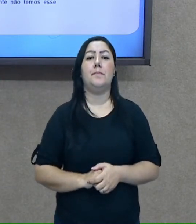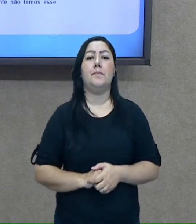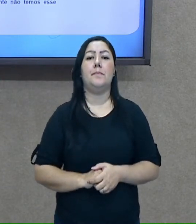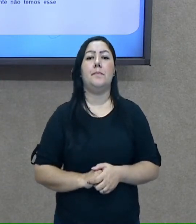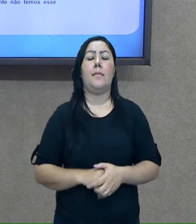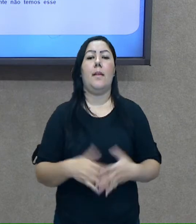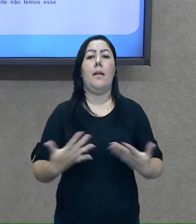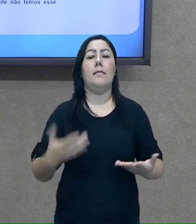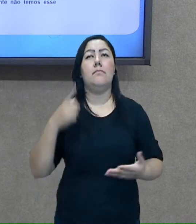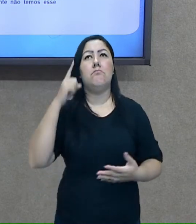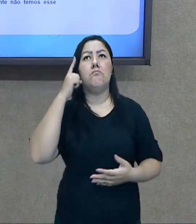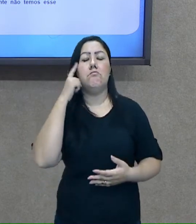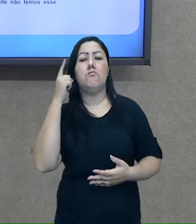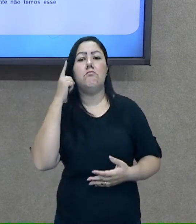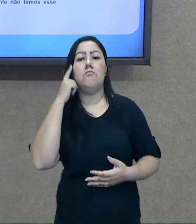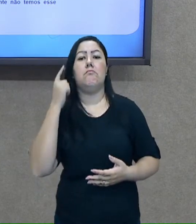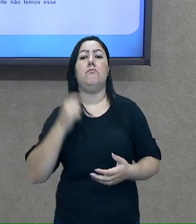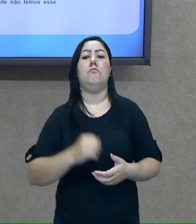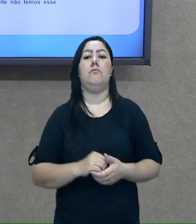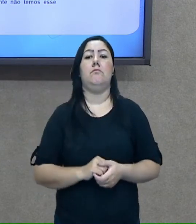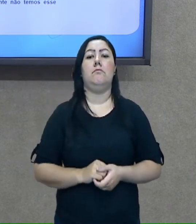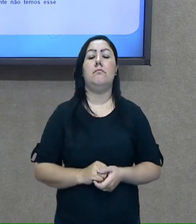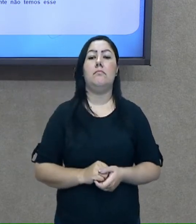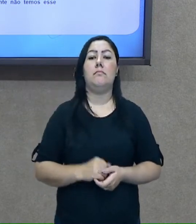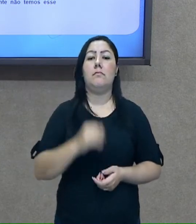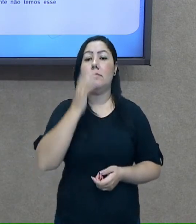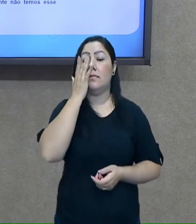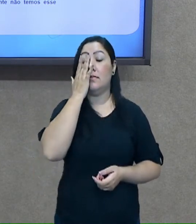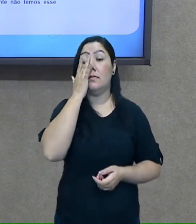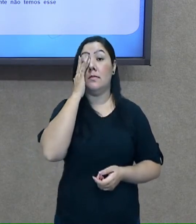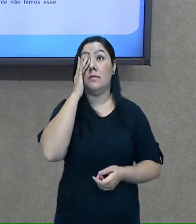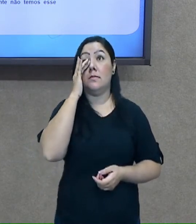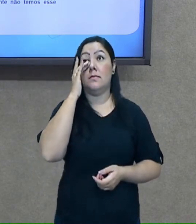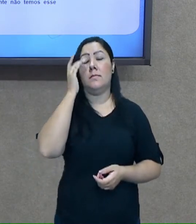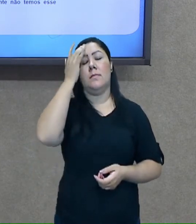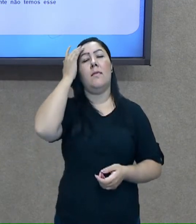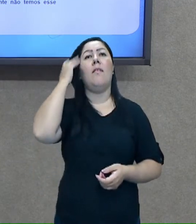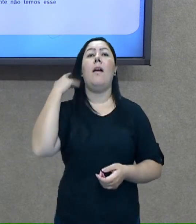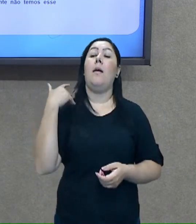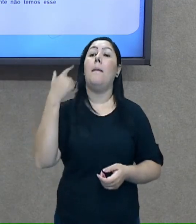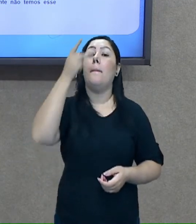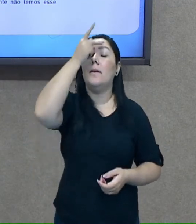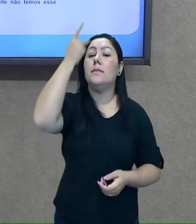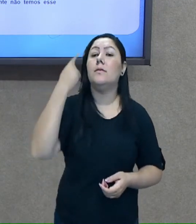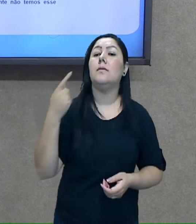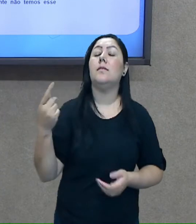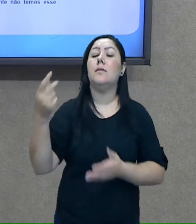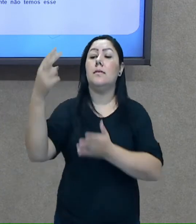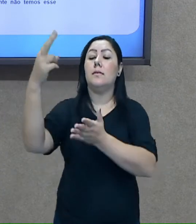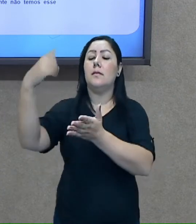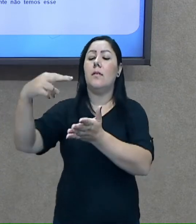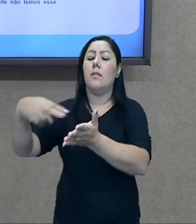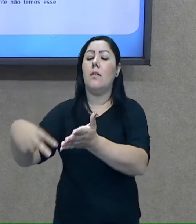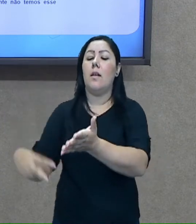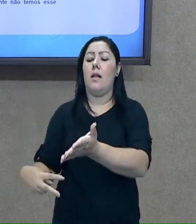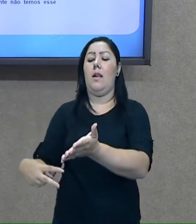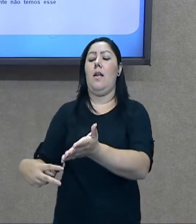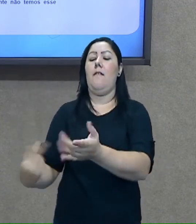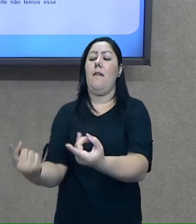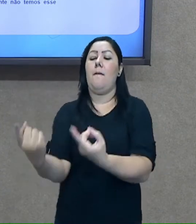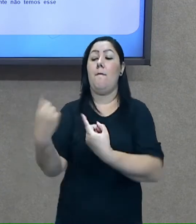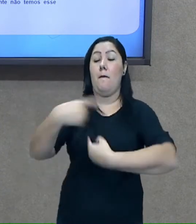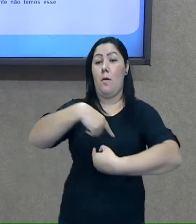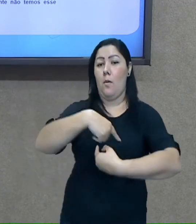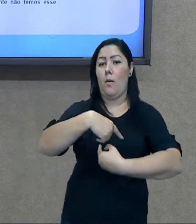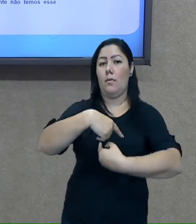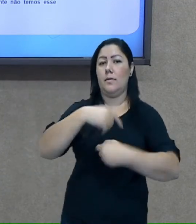Então ele pensa, de repente, eles vão contra-argumentar sobre o que ele disse, né? Sobre o tema.